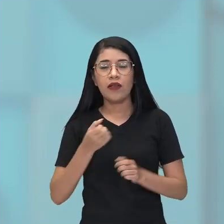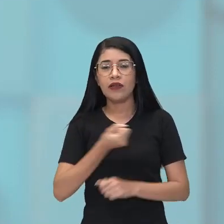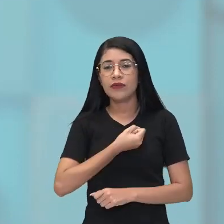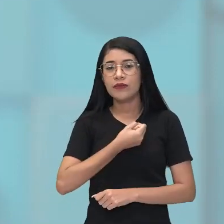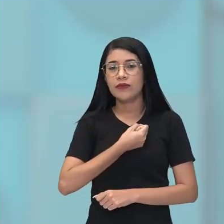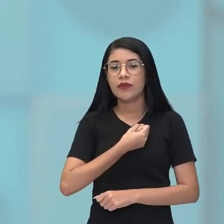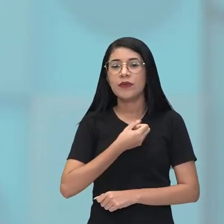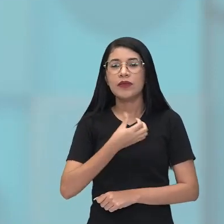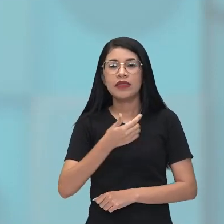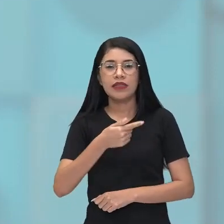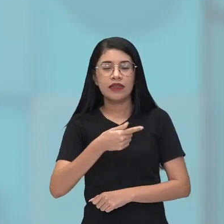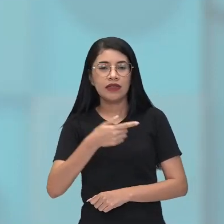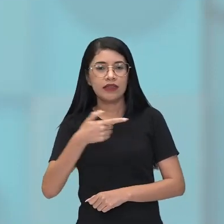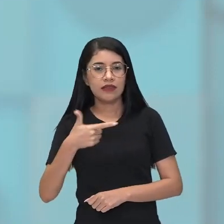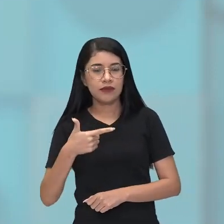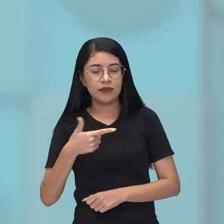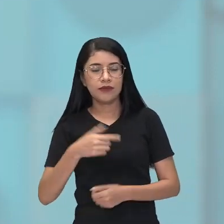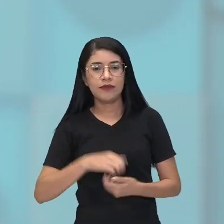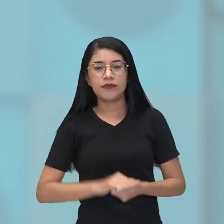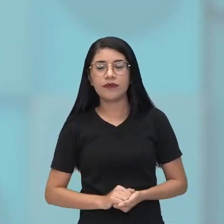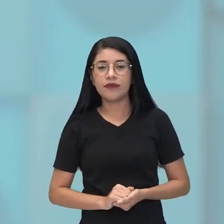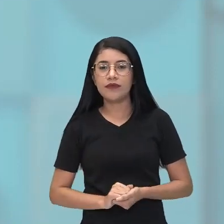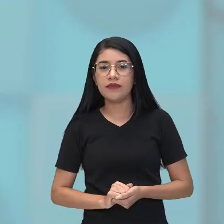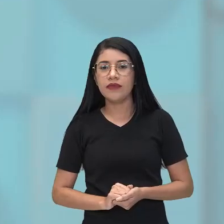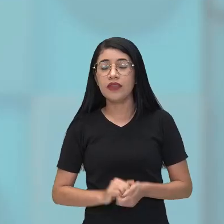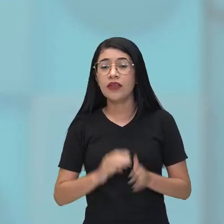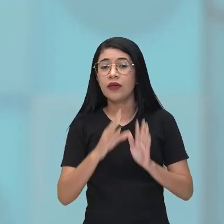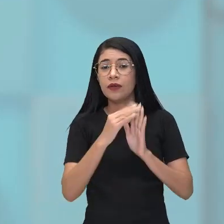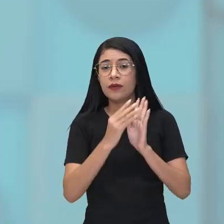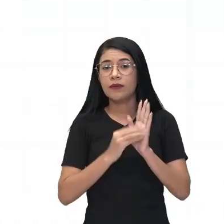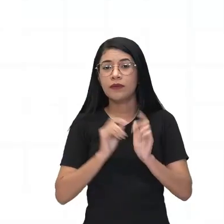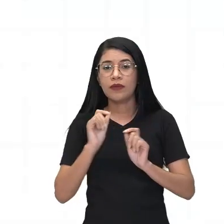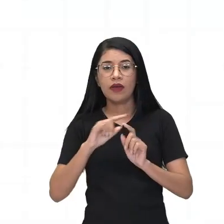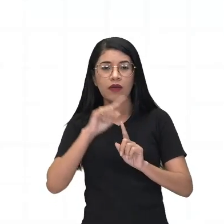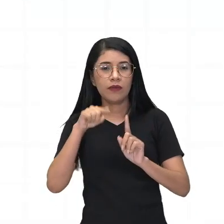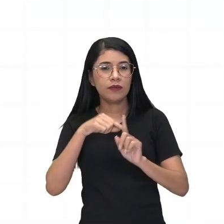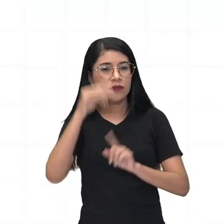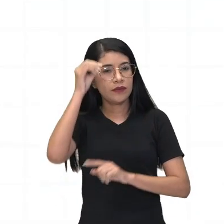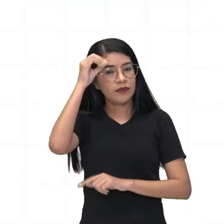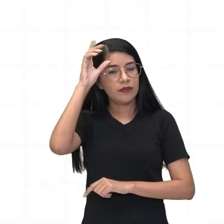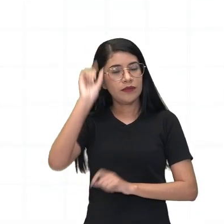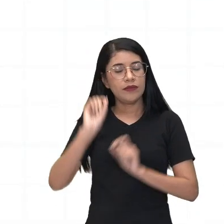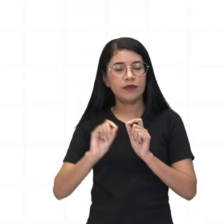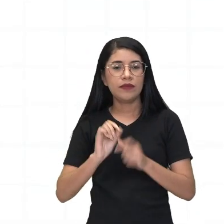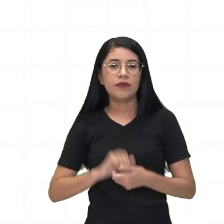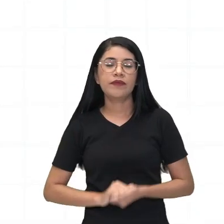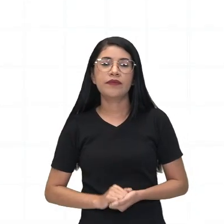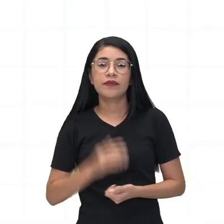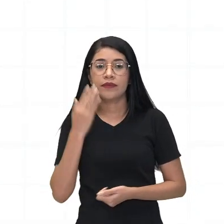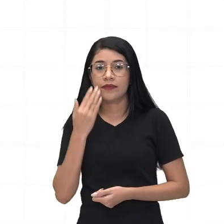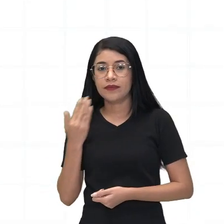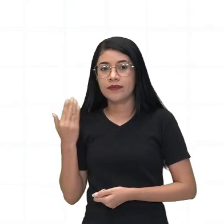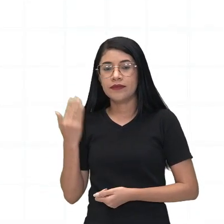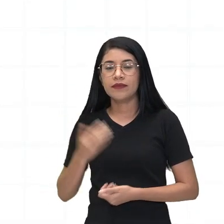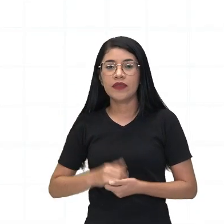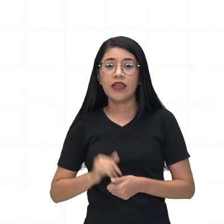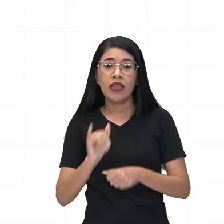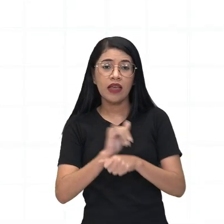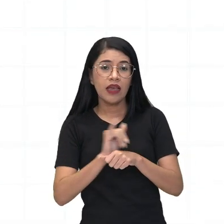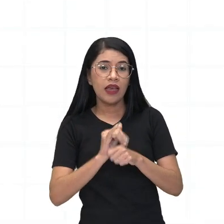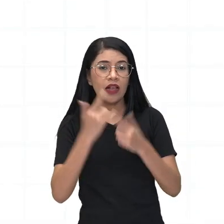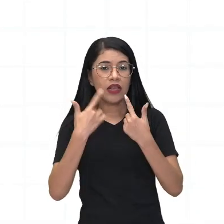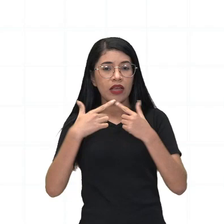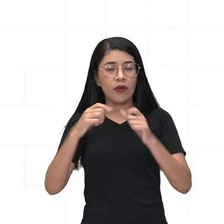de número 72, na qual teremos o seguinte objeto de conhecimento. Colocando aí para vocês